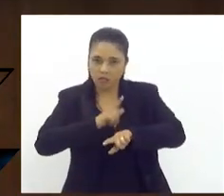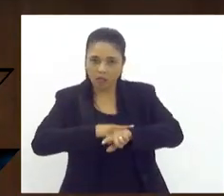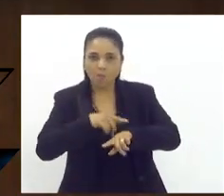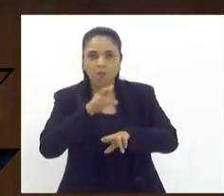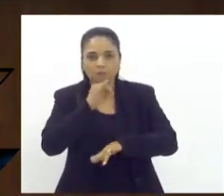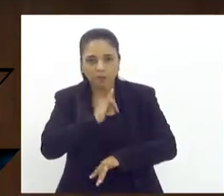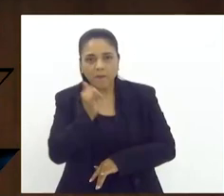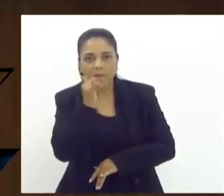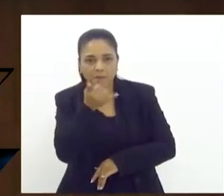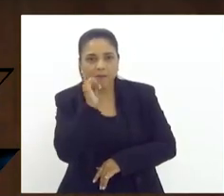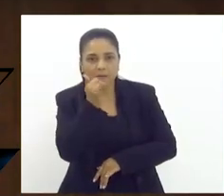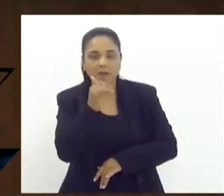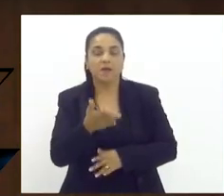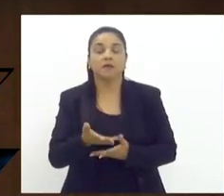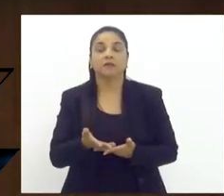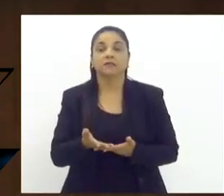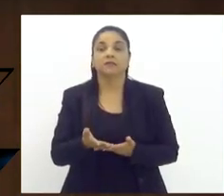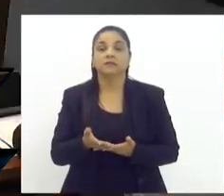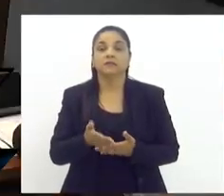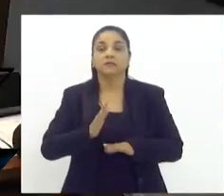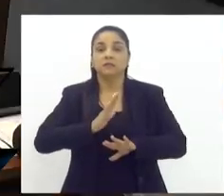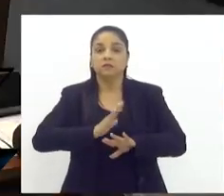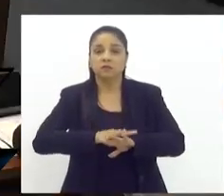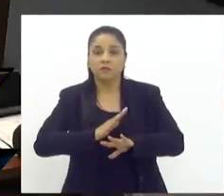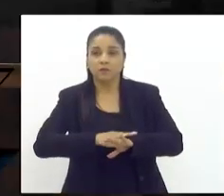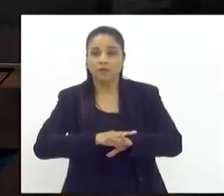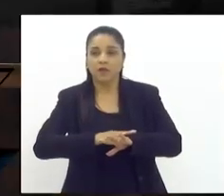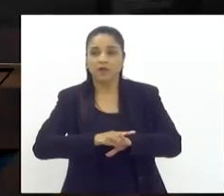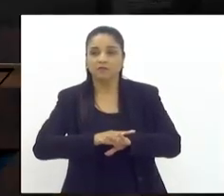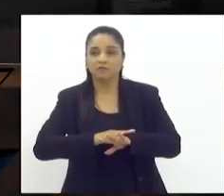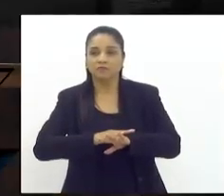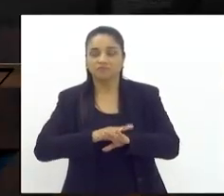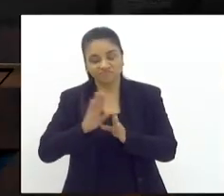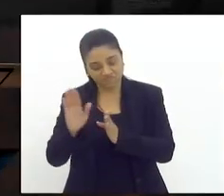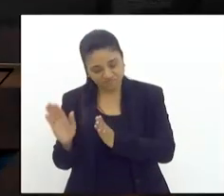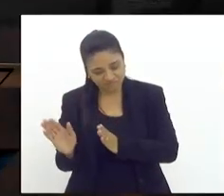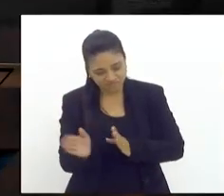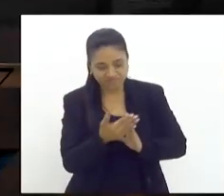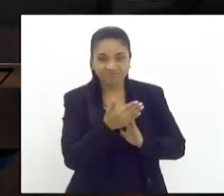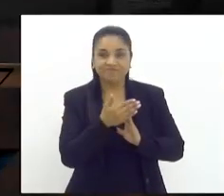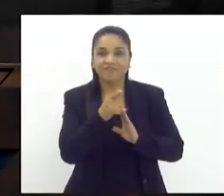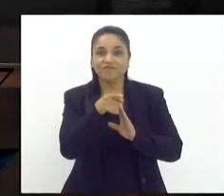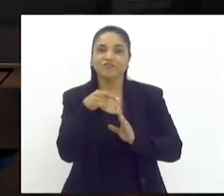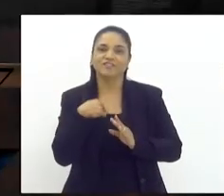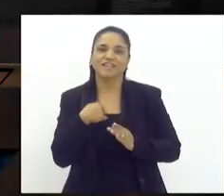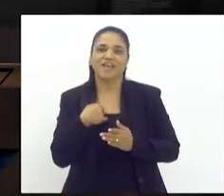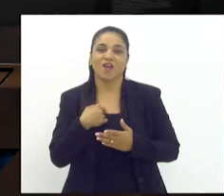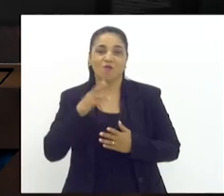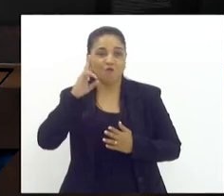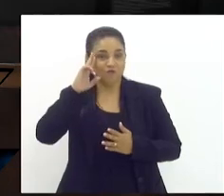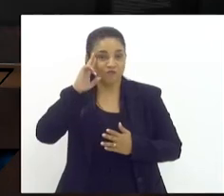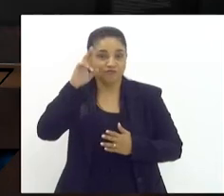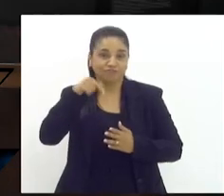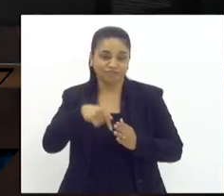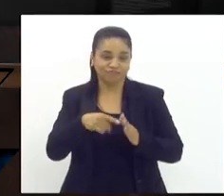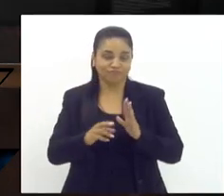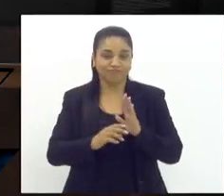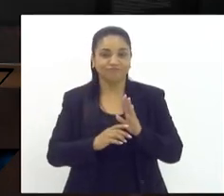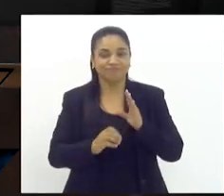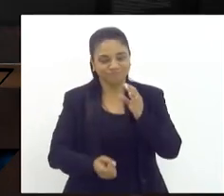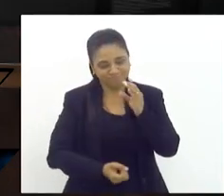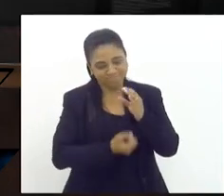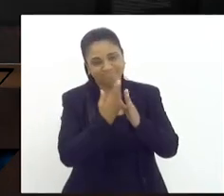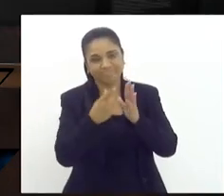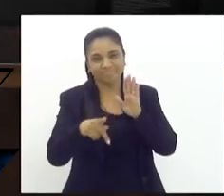do parecer vossa excelência do seu parecer que vossa excelência é autor e chamar o tempo todo